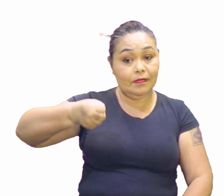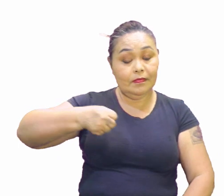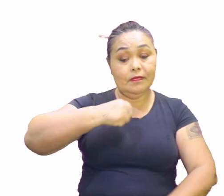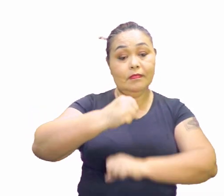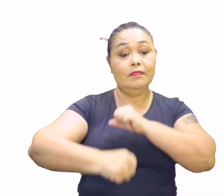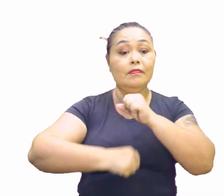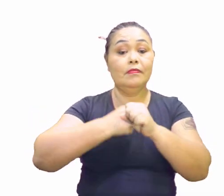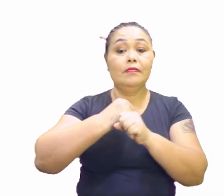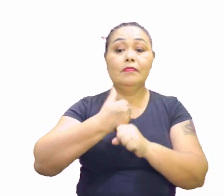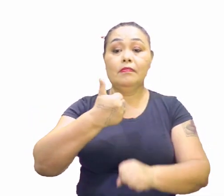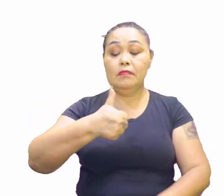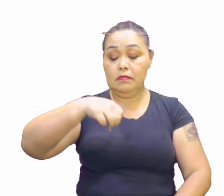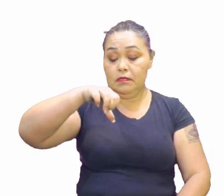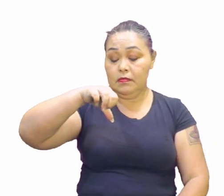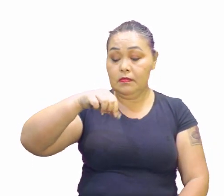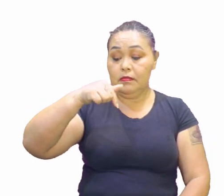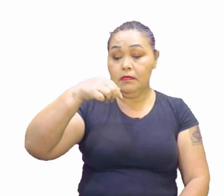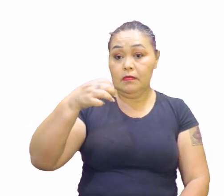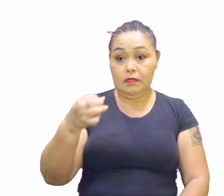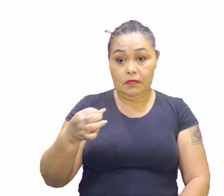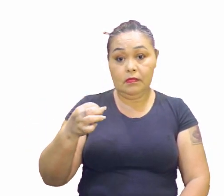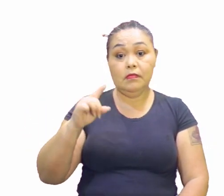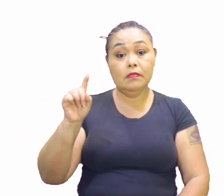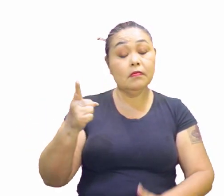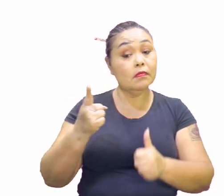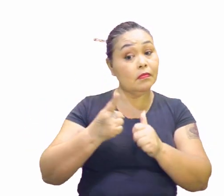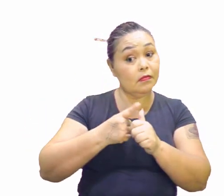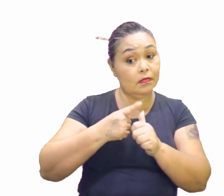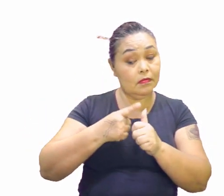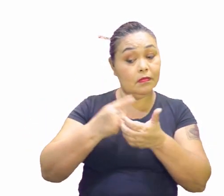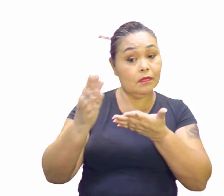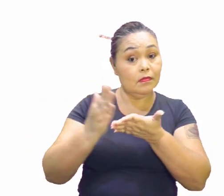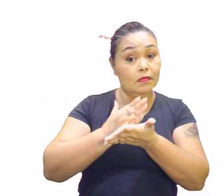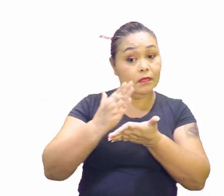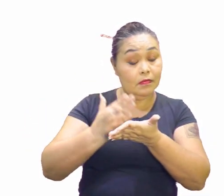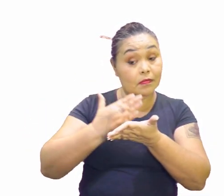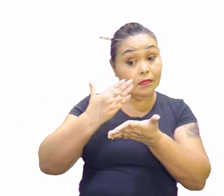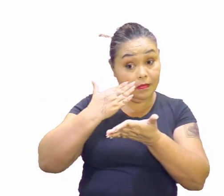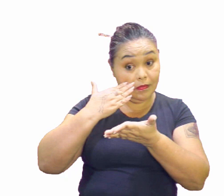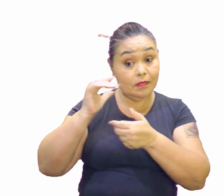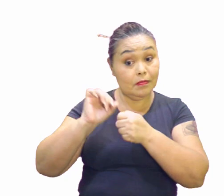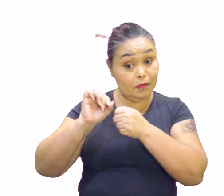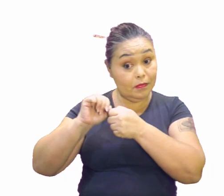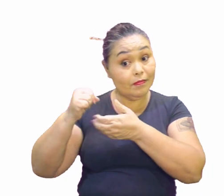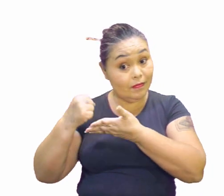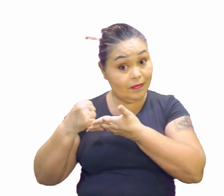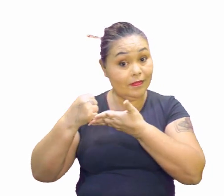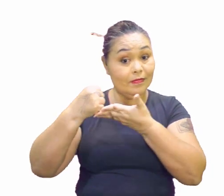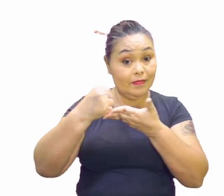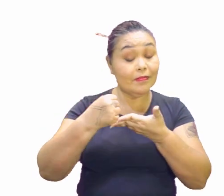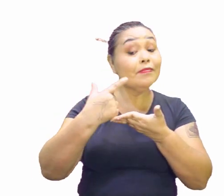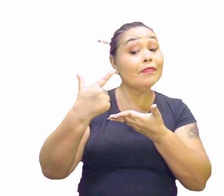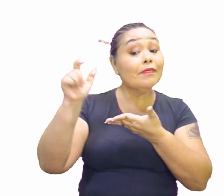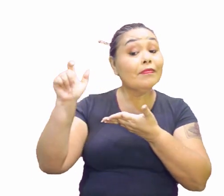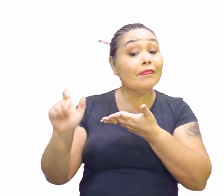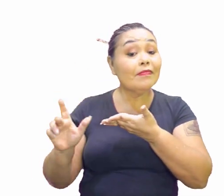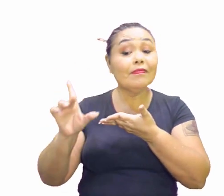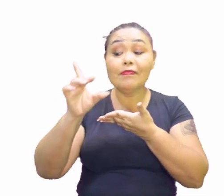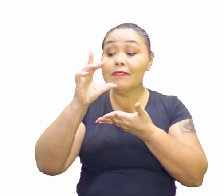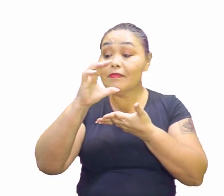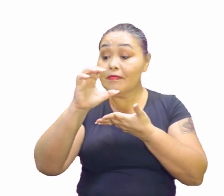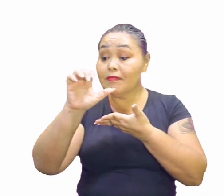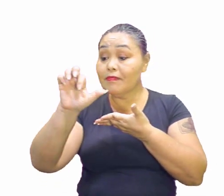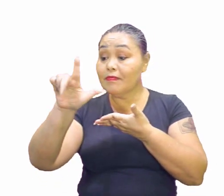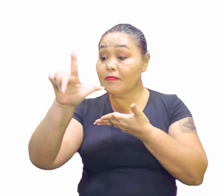primeira publicação, ela foi apadrinhada por Carlos Drummond de Andrade, que além de elogiar a